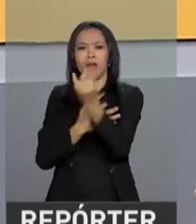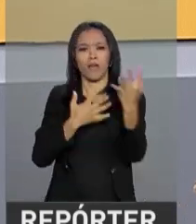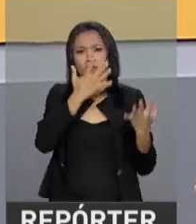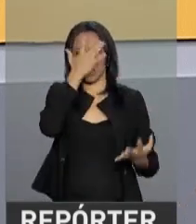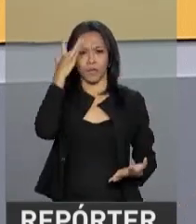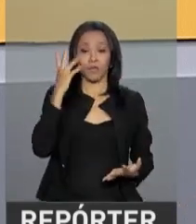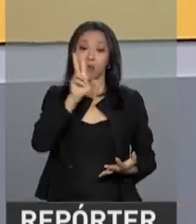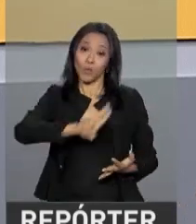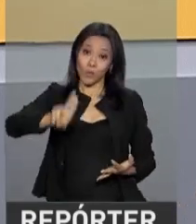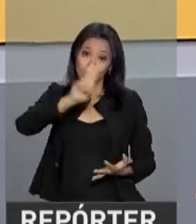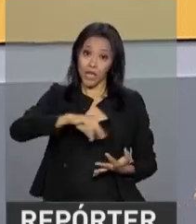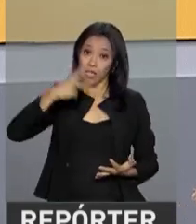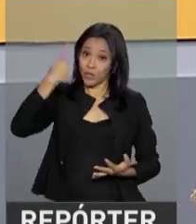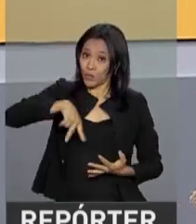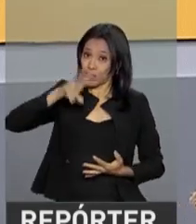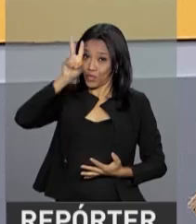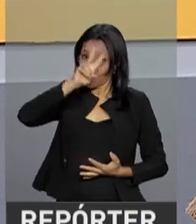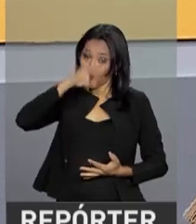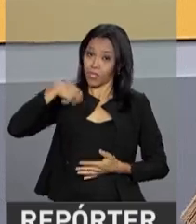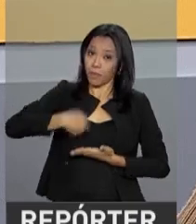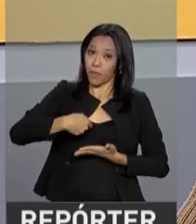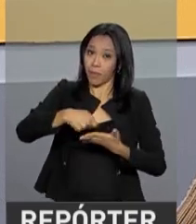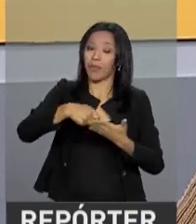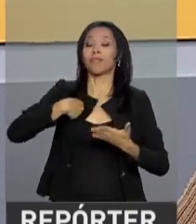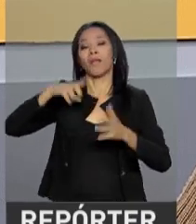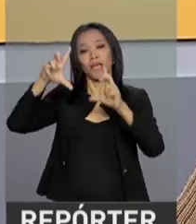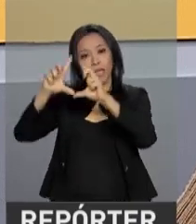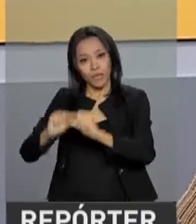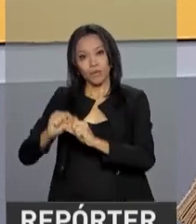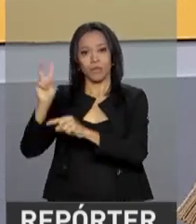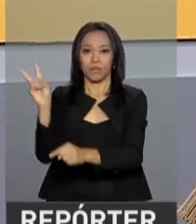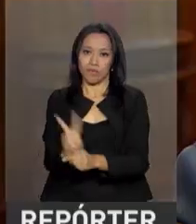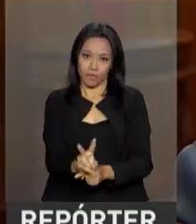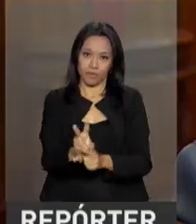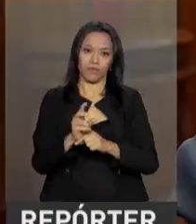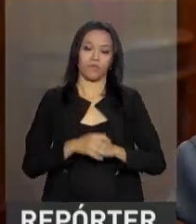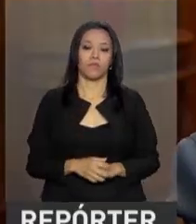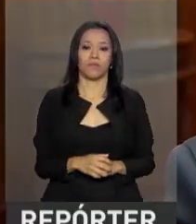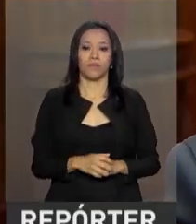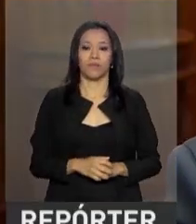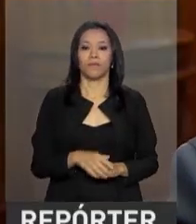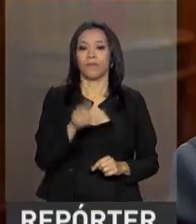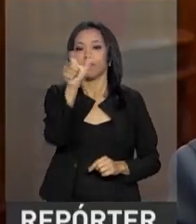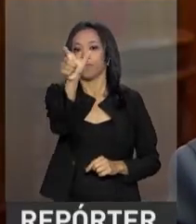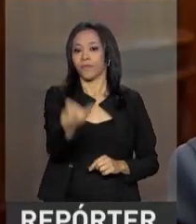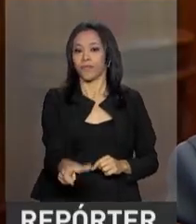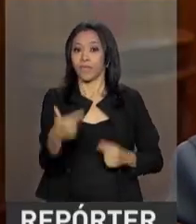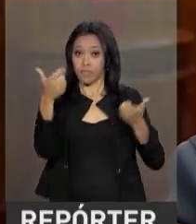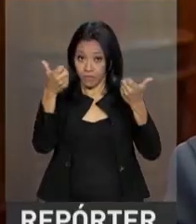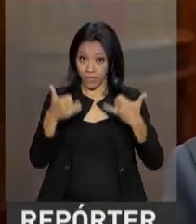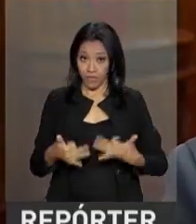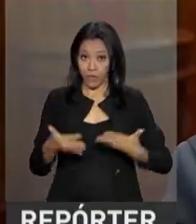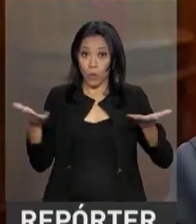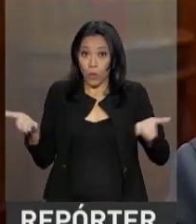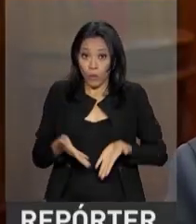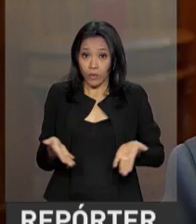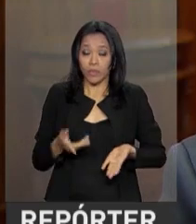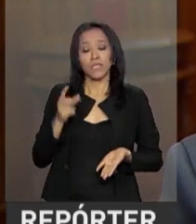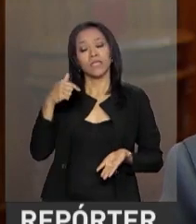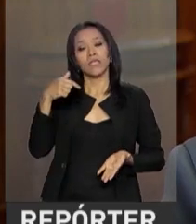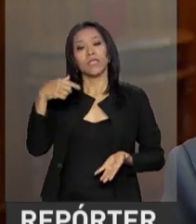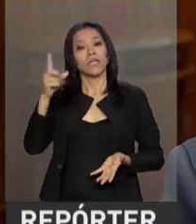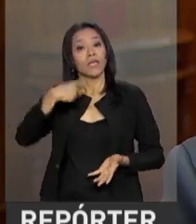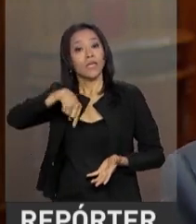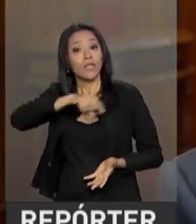histórico para ter uma nota que reduza o custo dos empréstimos hoje este número ele é formado